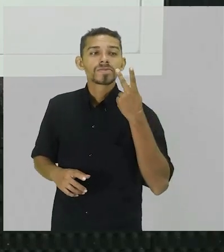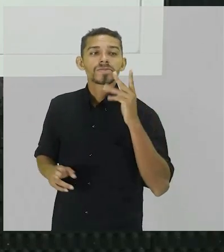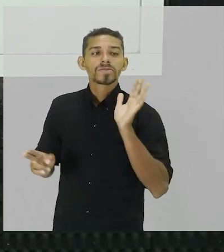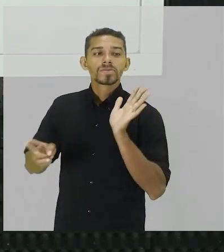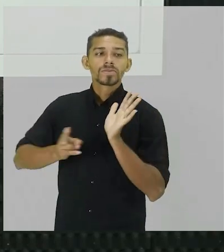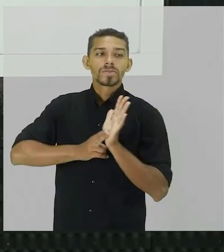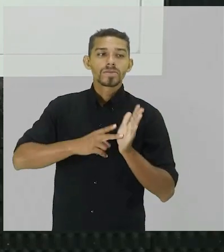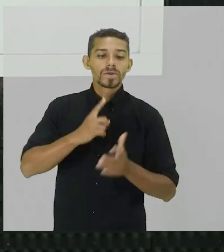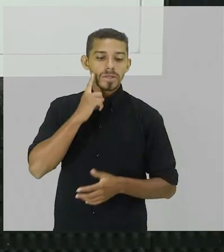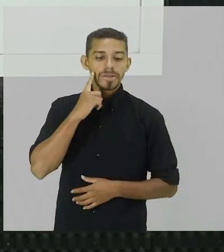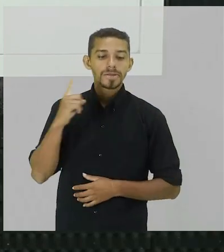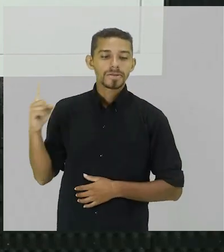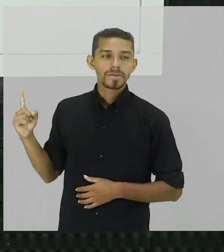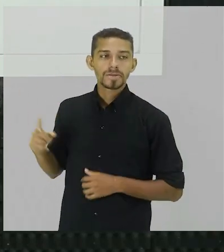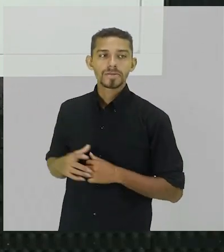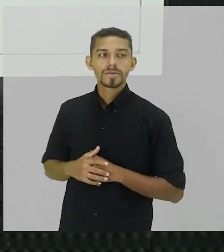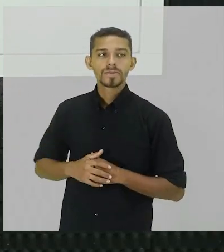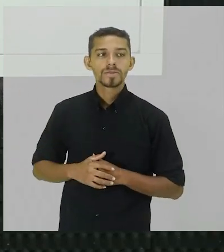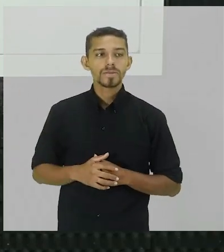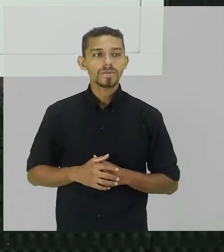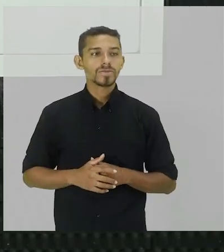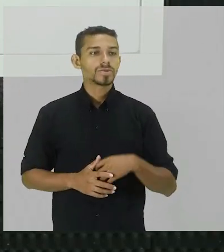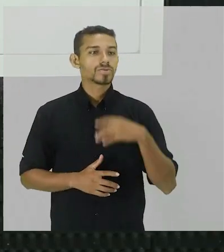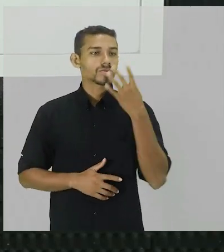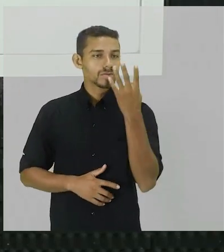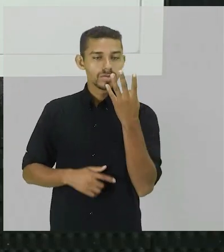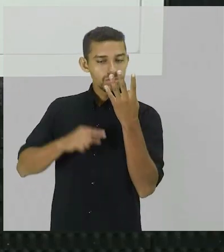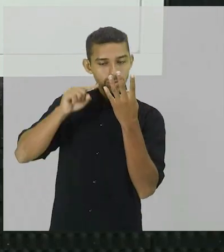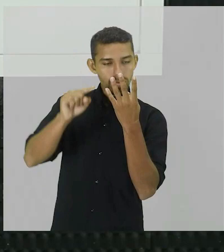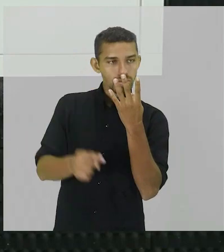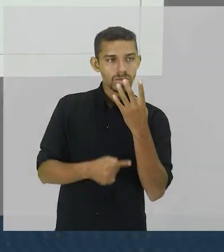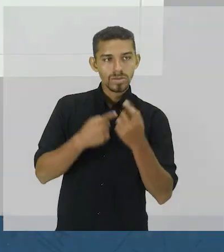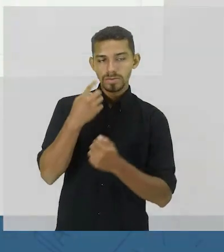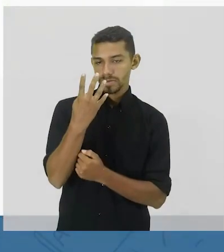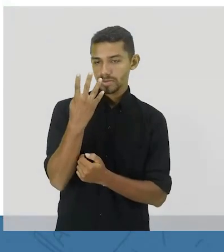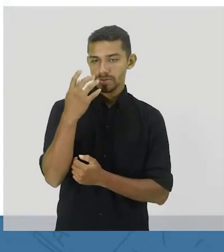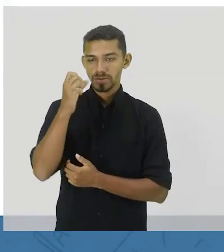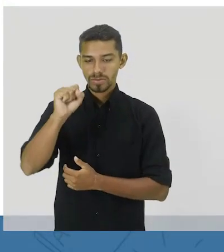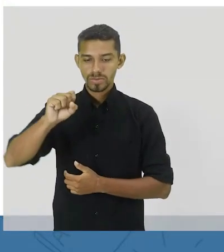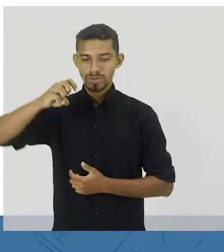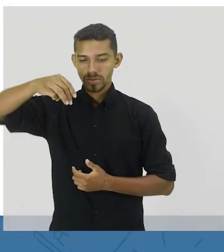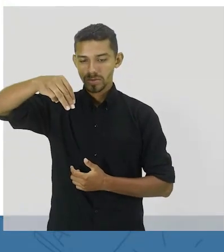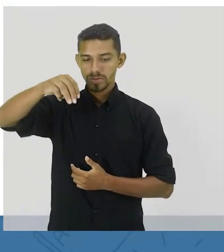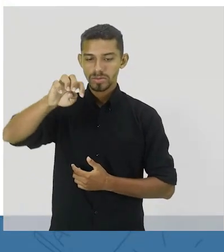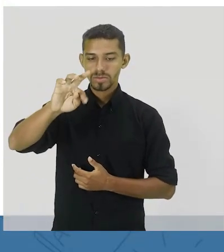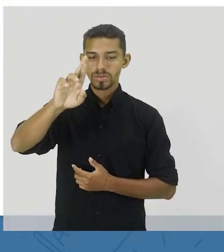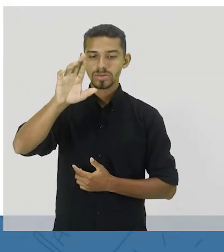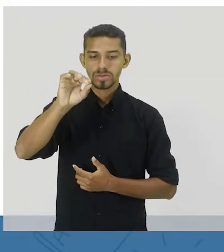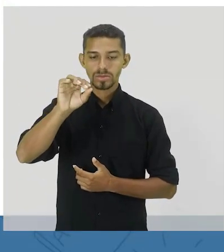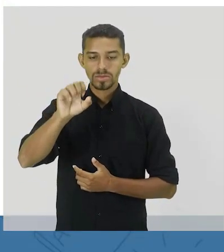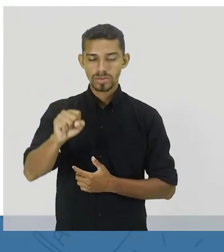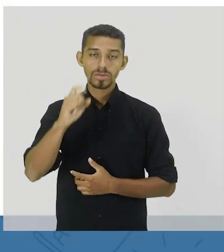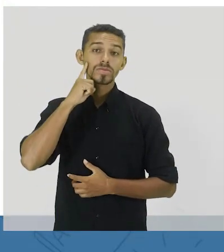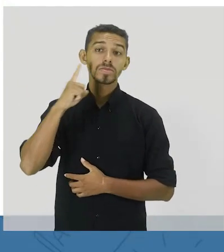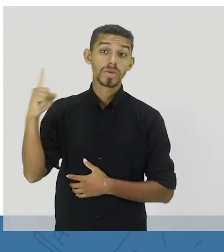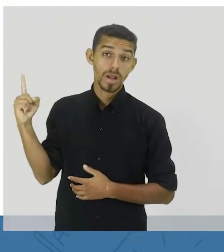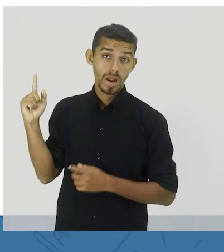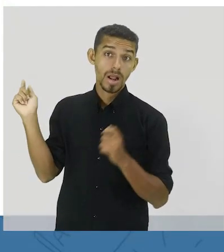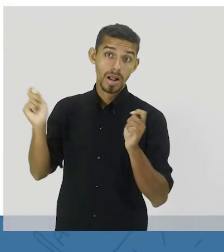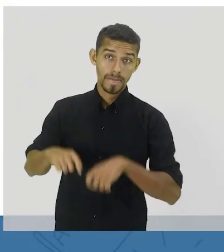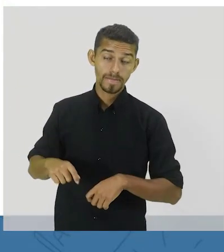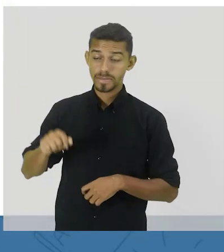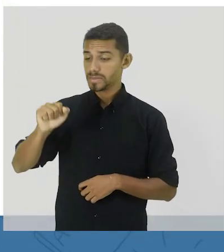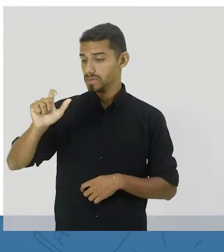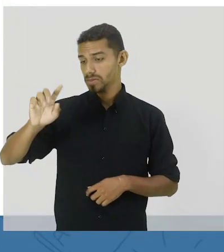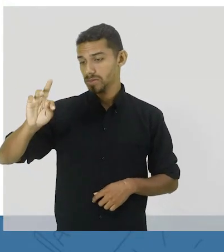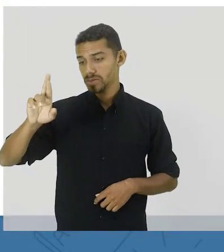calma, você vai encontrar 4,48 metros. Tá? Então, essa deve ser a altura que